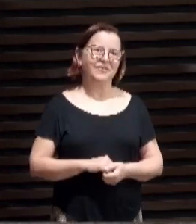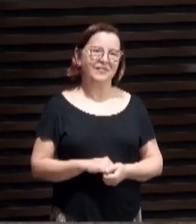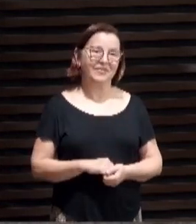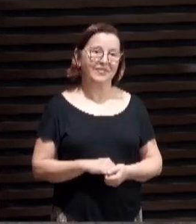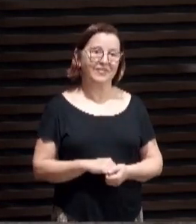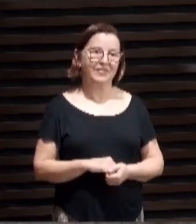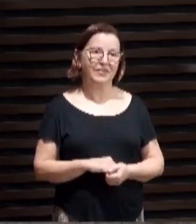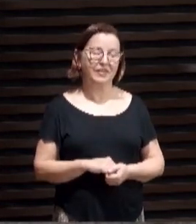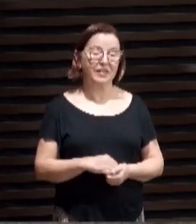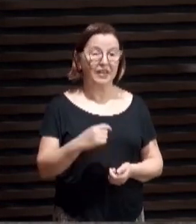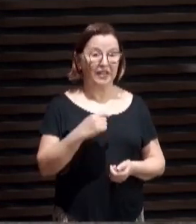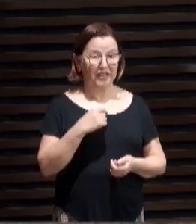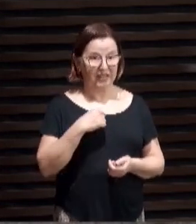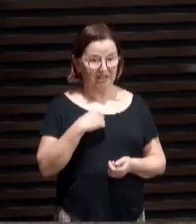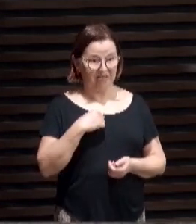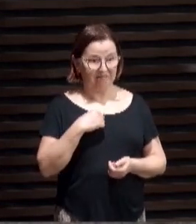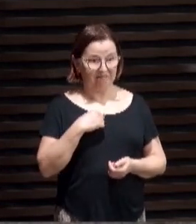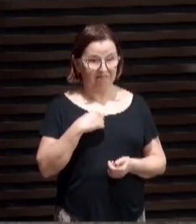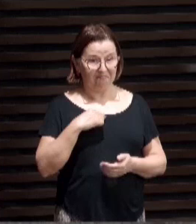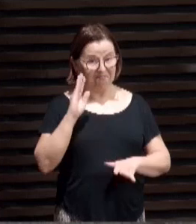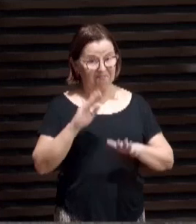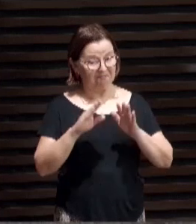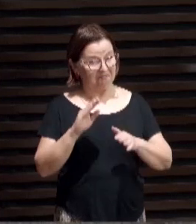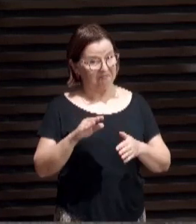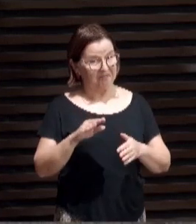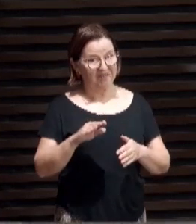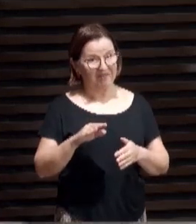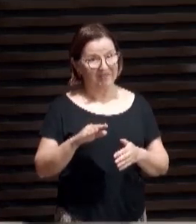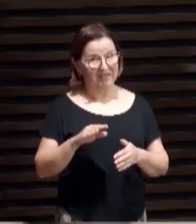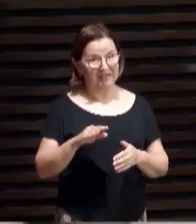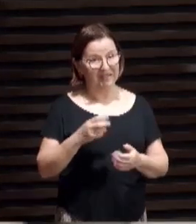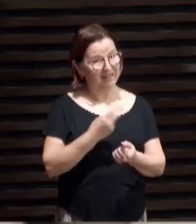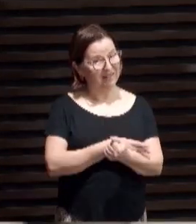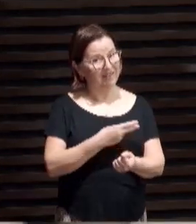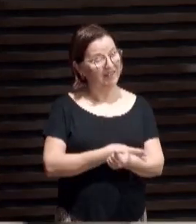Eu estou sujeito a quedas a cada instante.